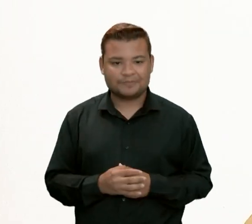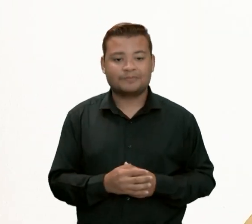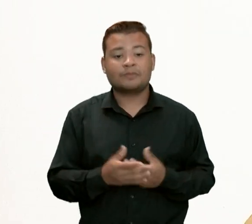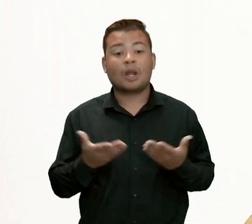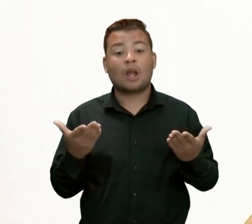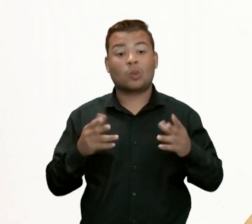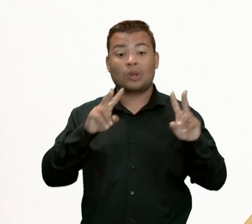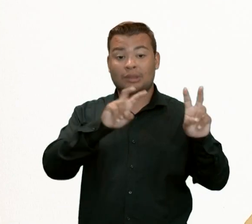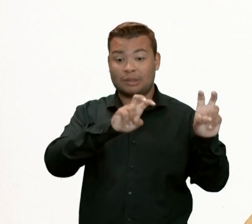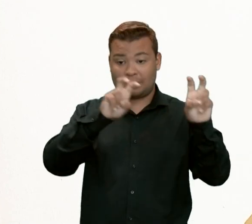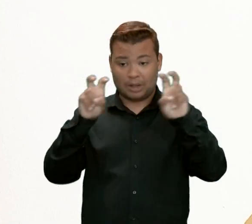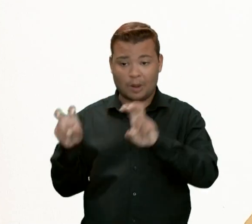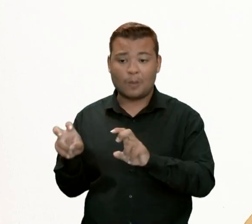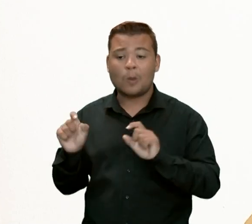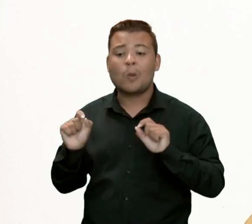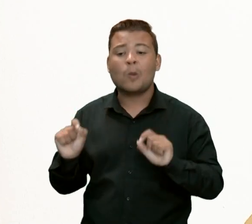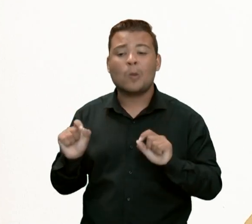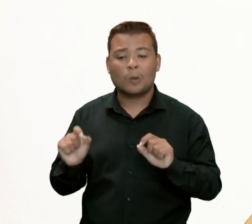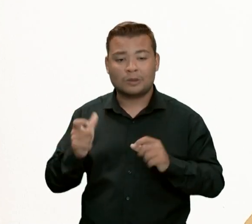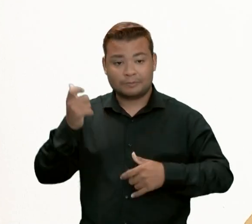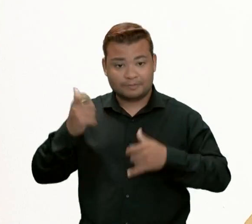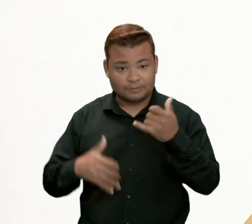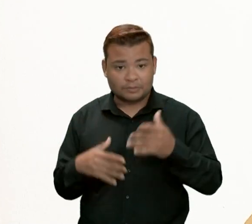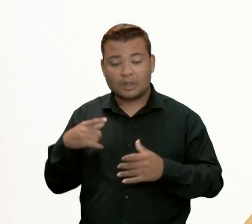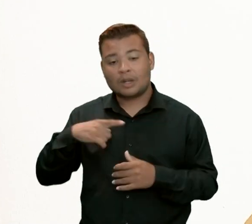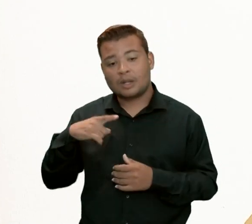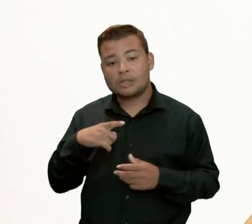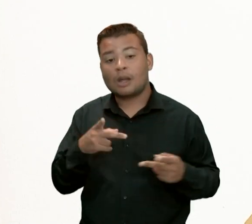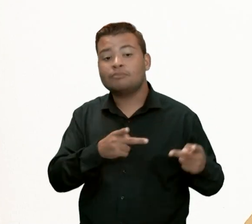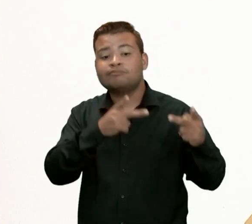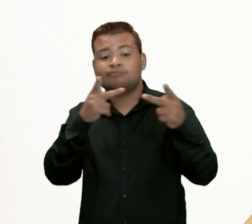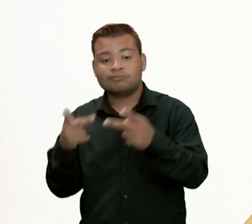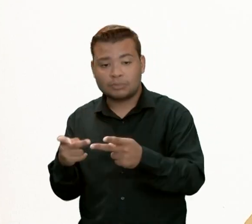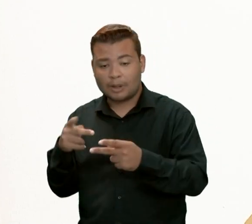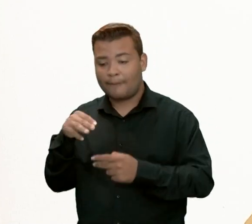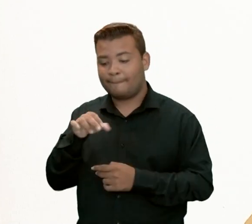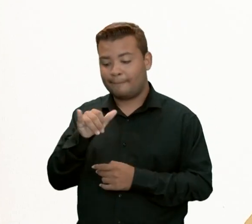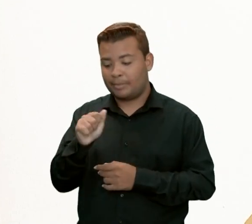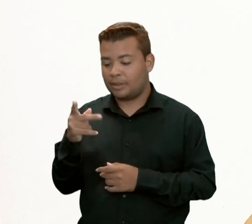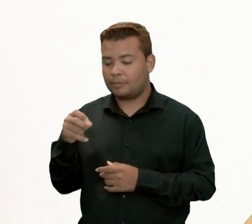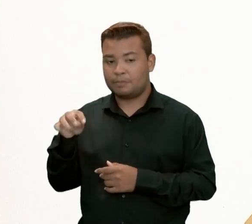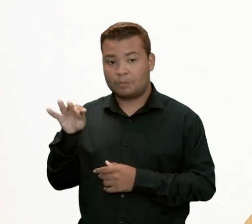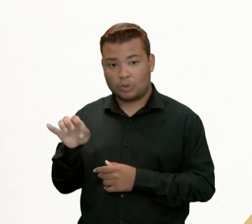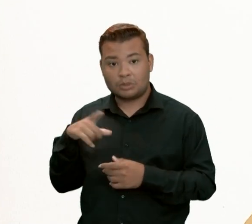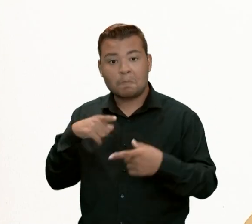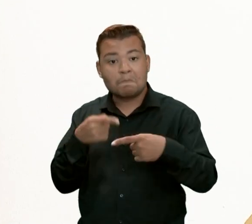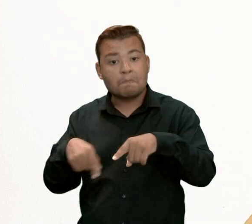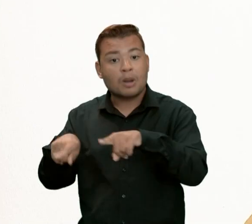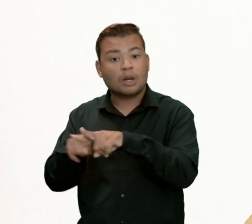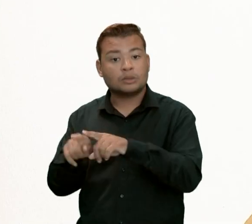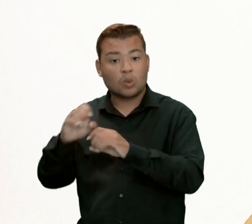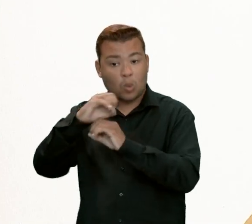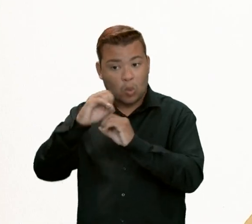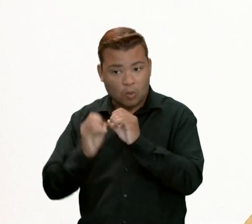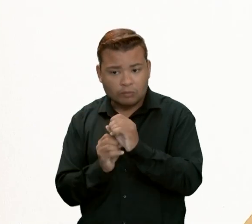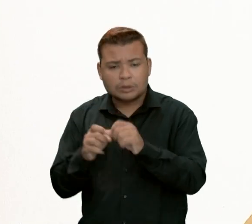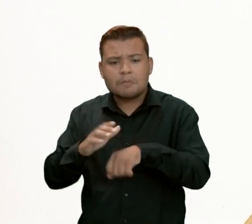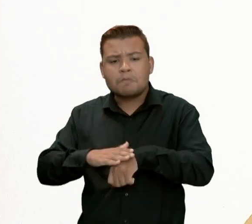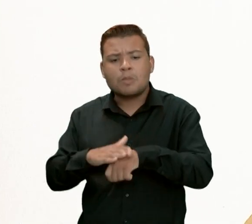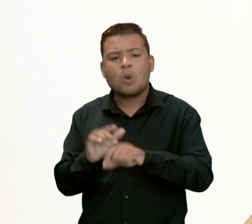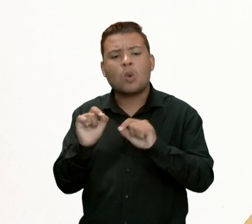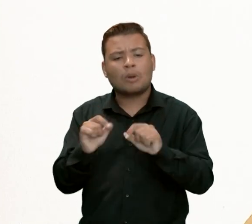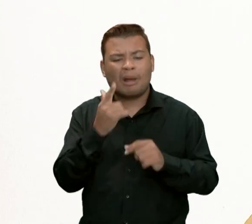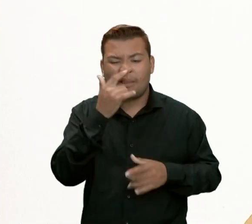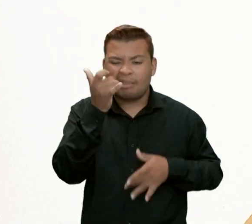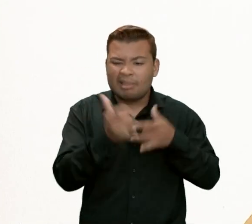eu mudo de assunto então para contar para vocês que a expedição Meia Ponte, realizada em parceria com a UFG, tem realizado a retirada de toneladas